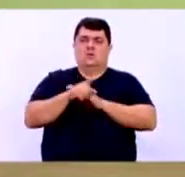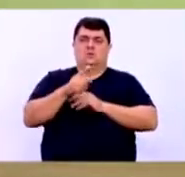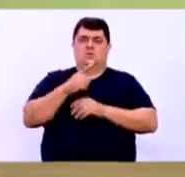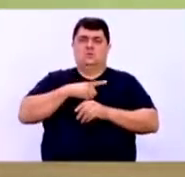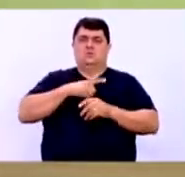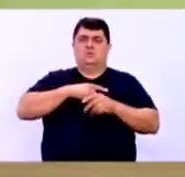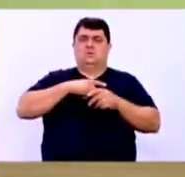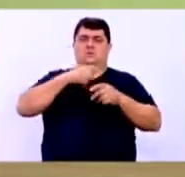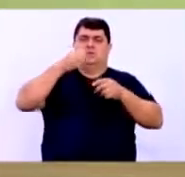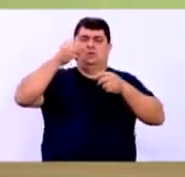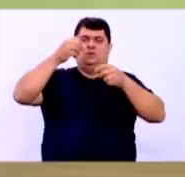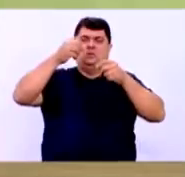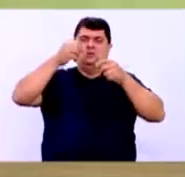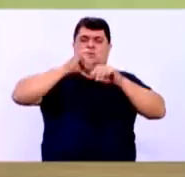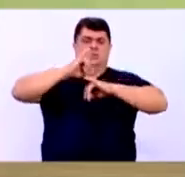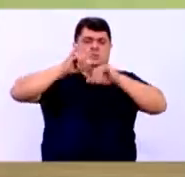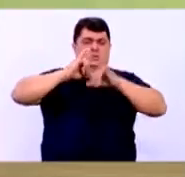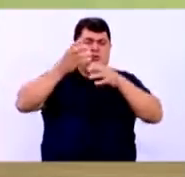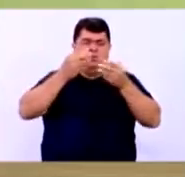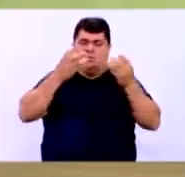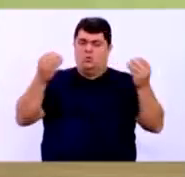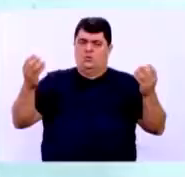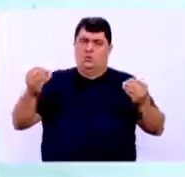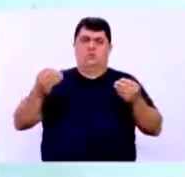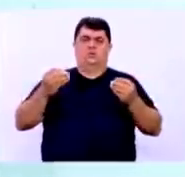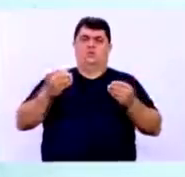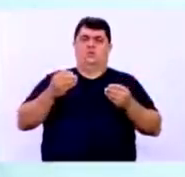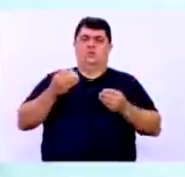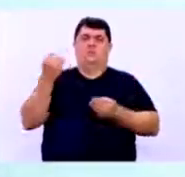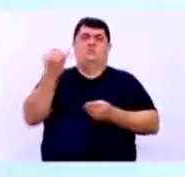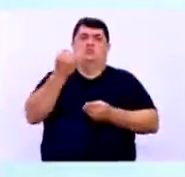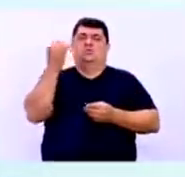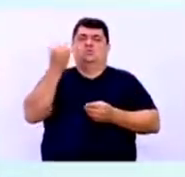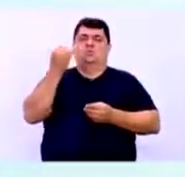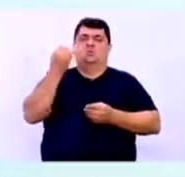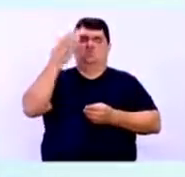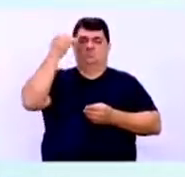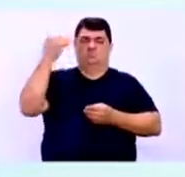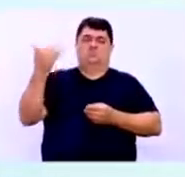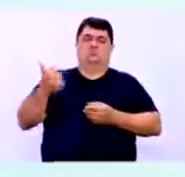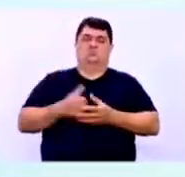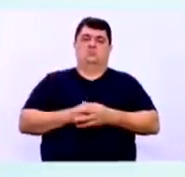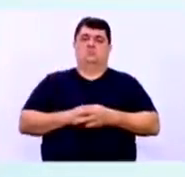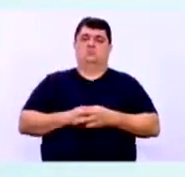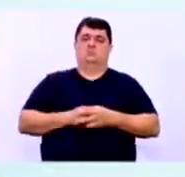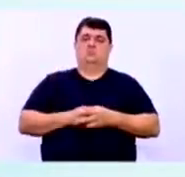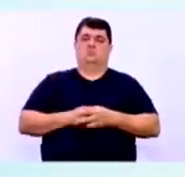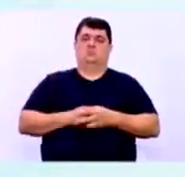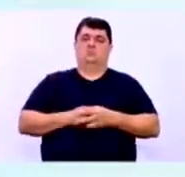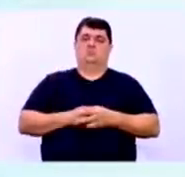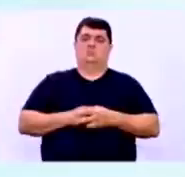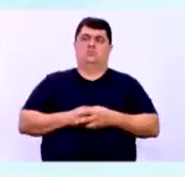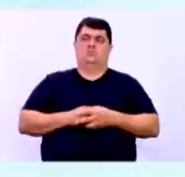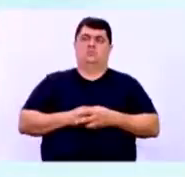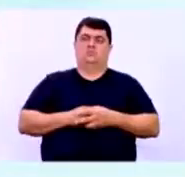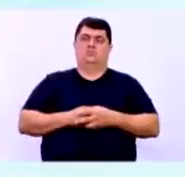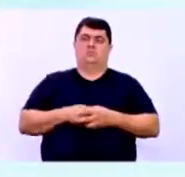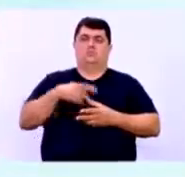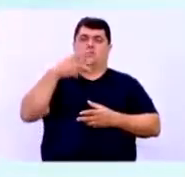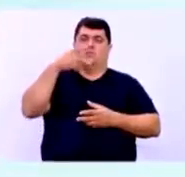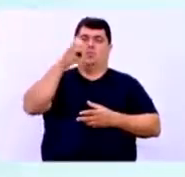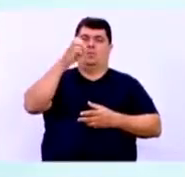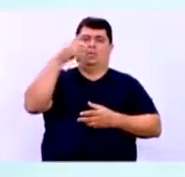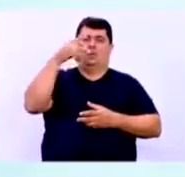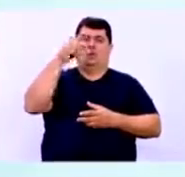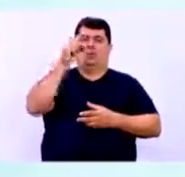mais informações. Pô, obrigado, professor. Esse comentário aí foi excelente. E, então, qual é? PEPS